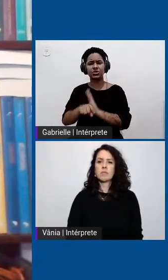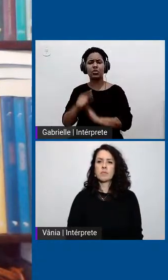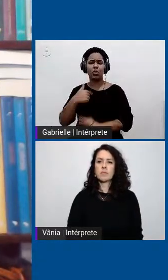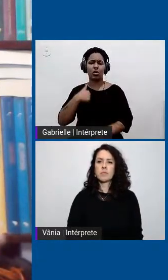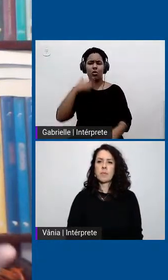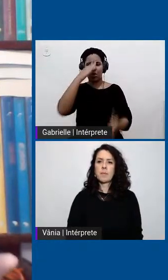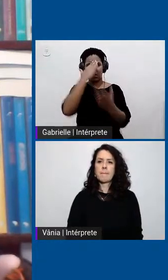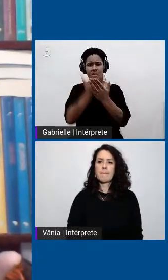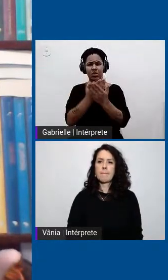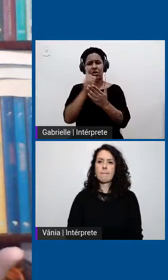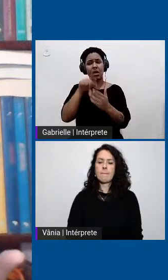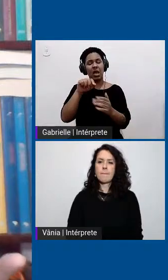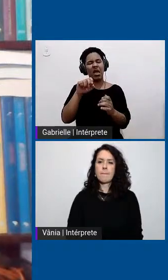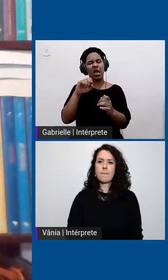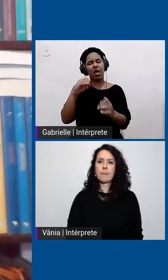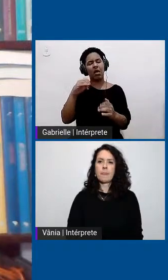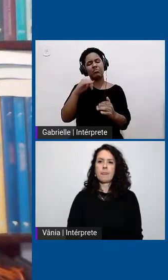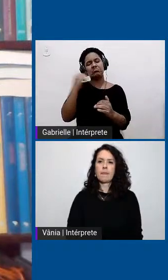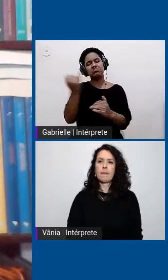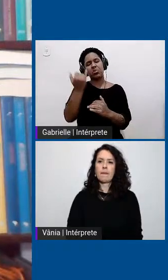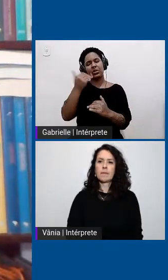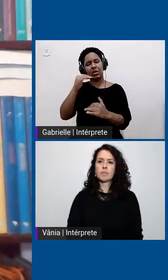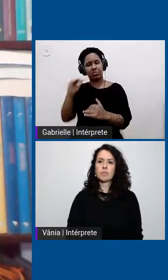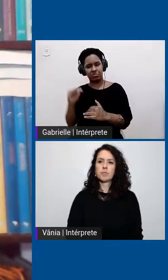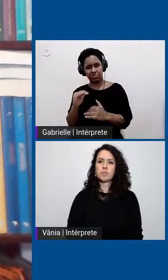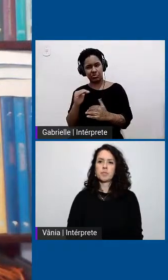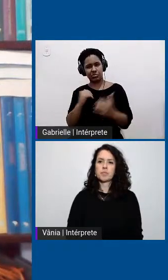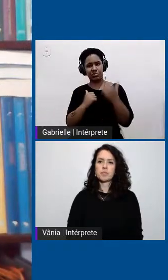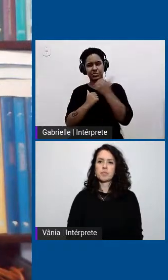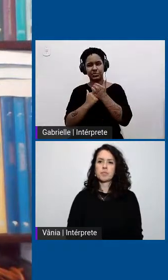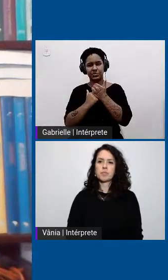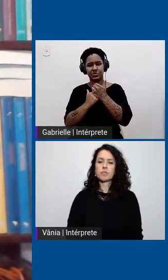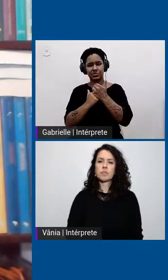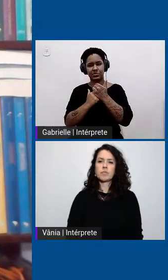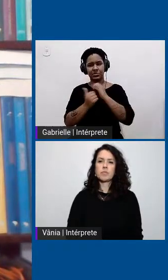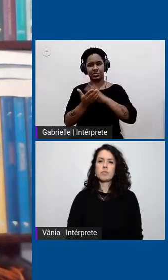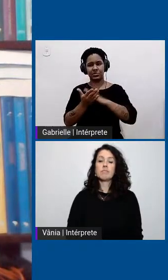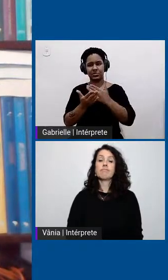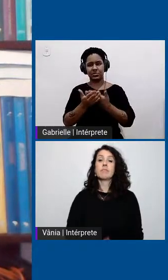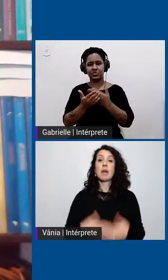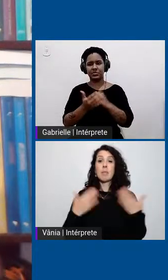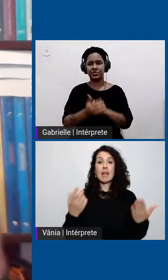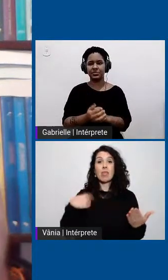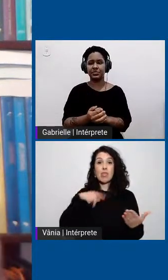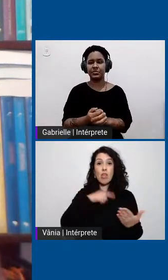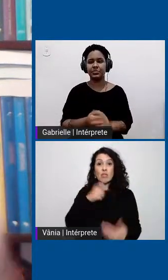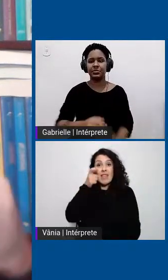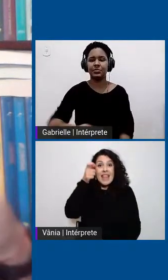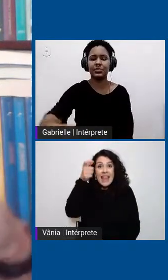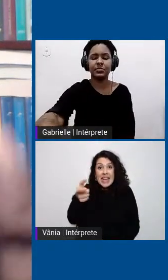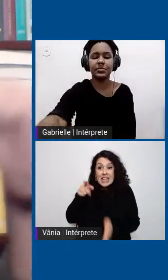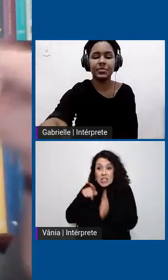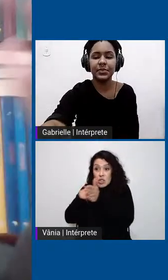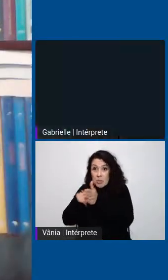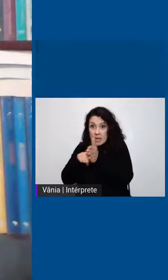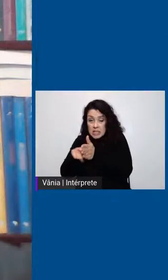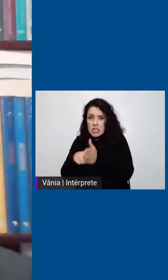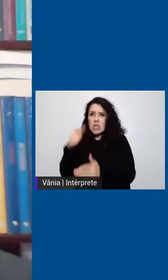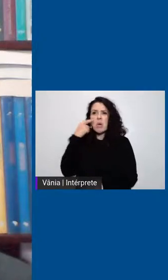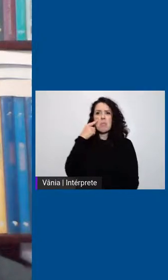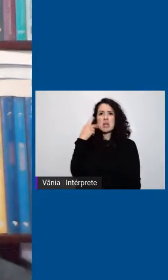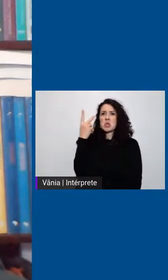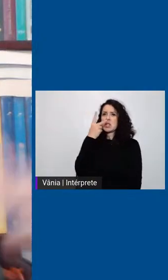considere secundária, né, para os nossos interesses de pesquisa, é secundária em relação ao